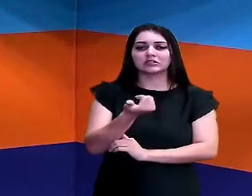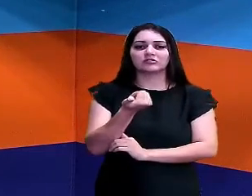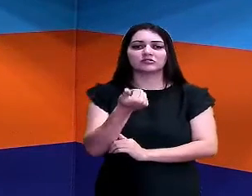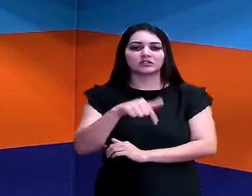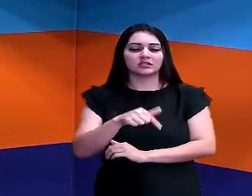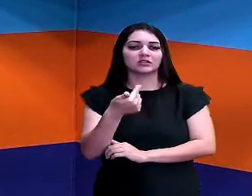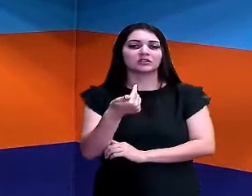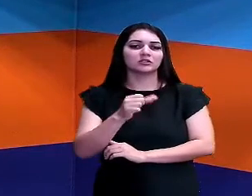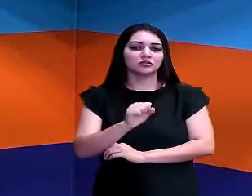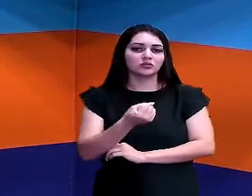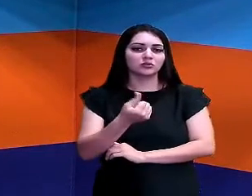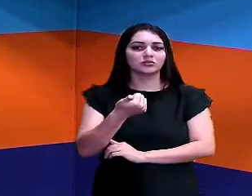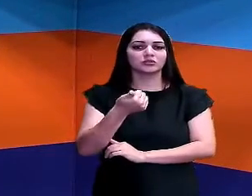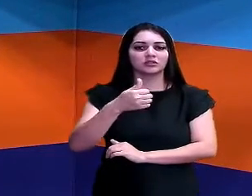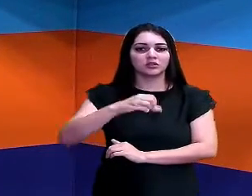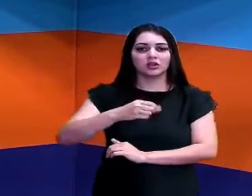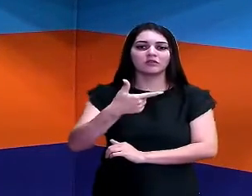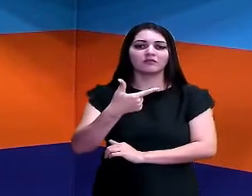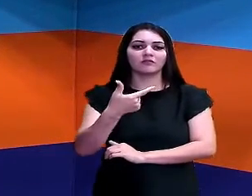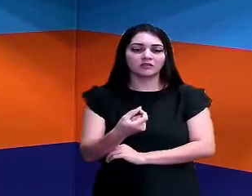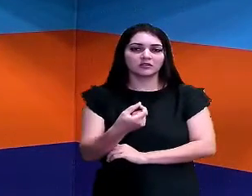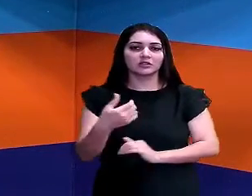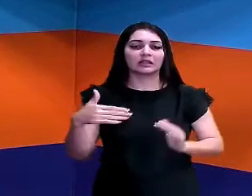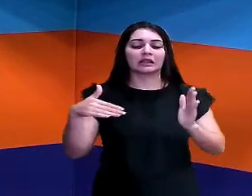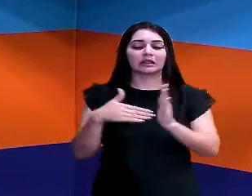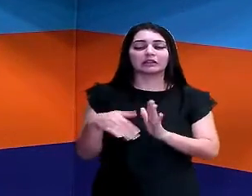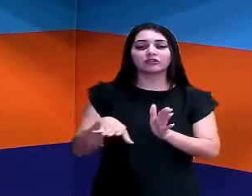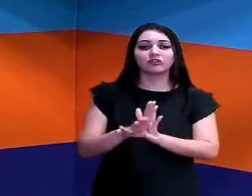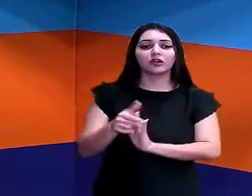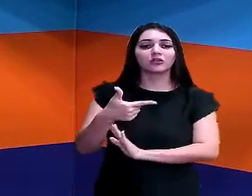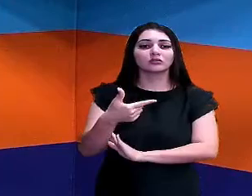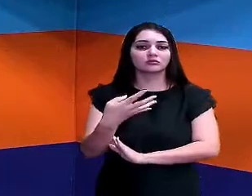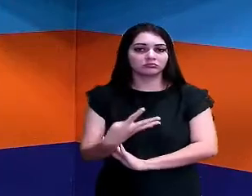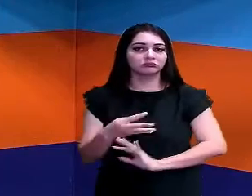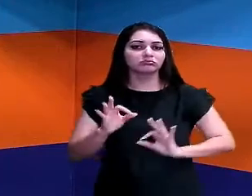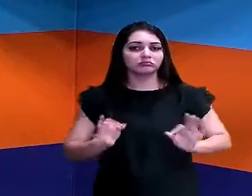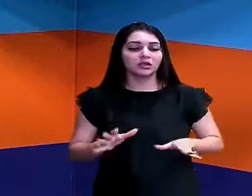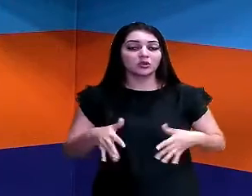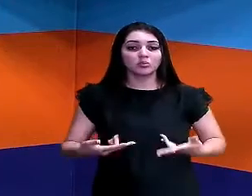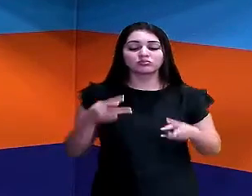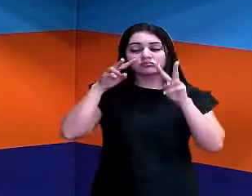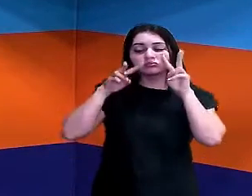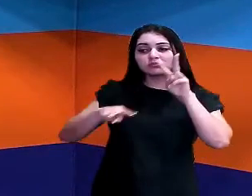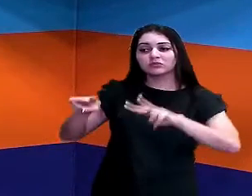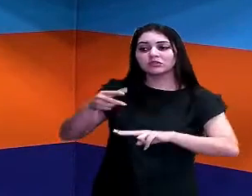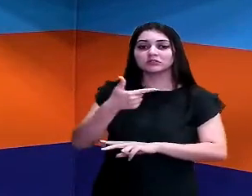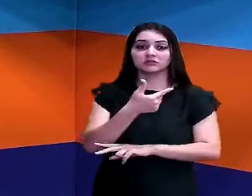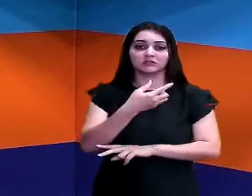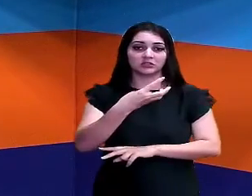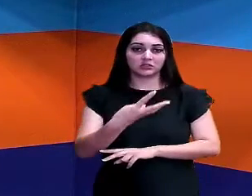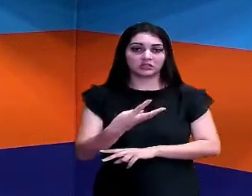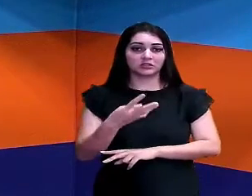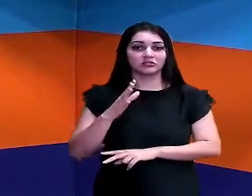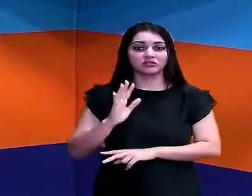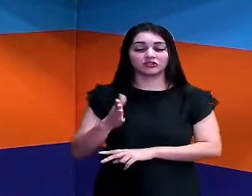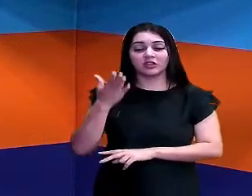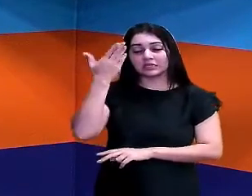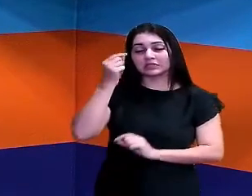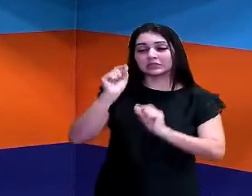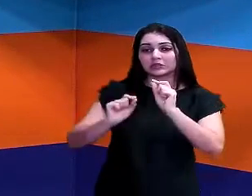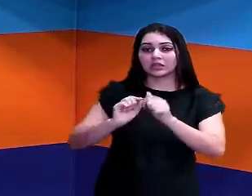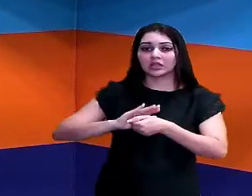18, 19, 20, até chegar no 24, tá? Então, quando eu vejo aqui 23, eu já sei que é